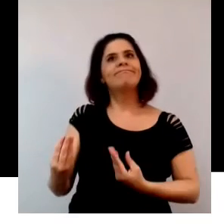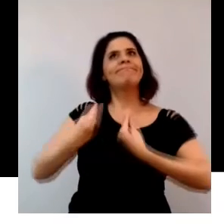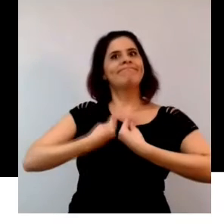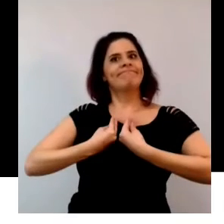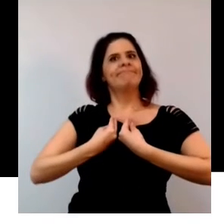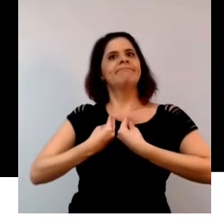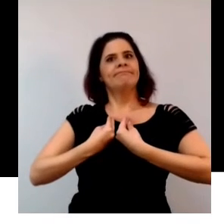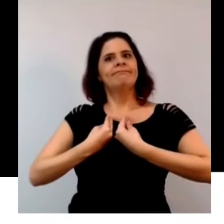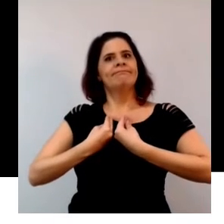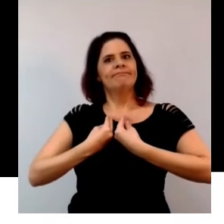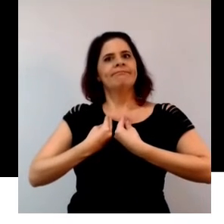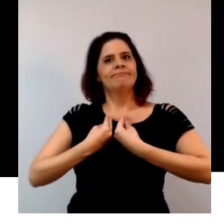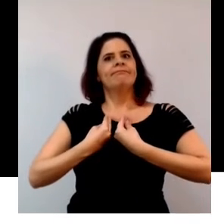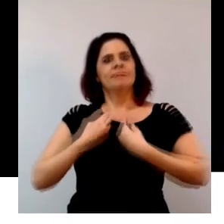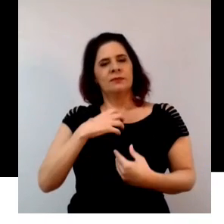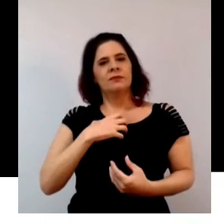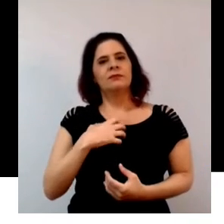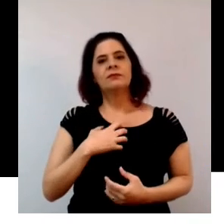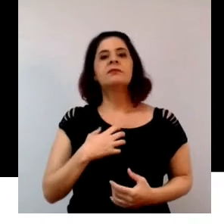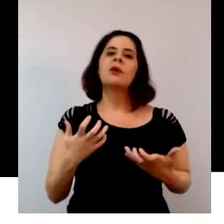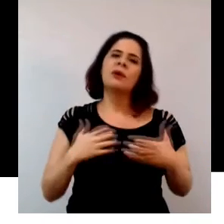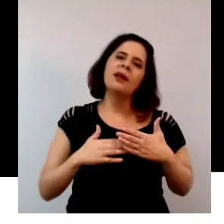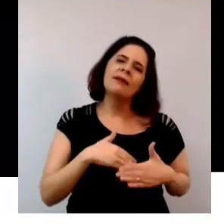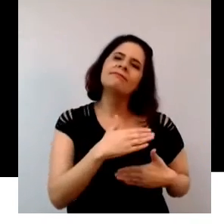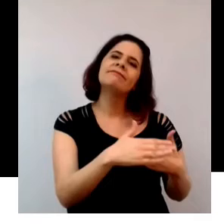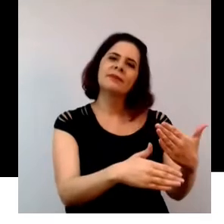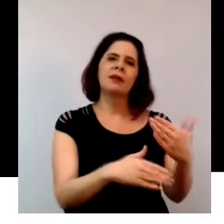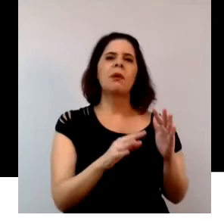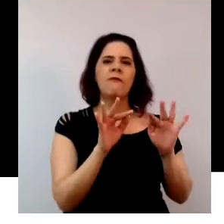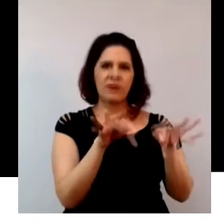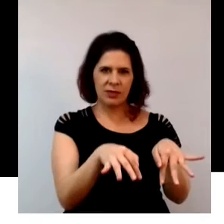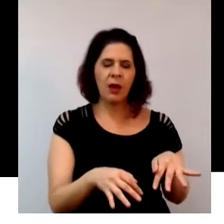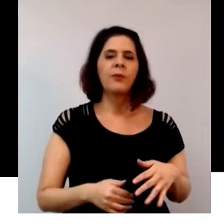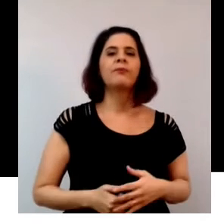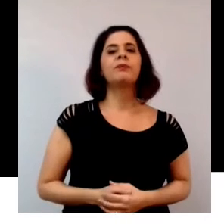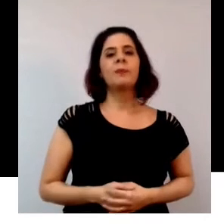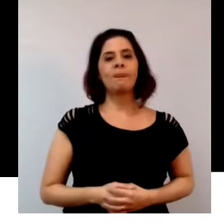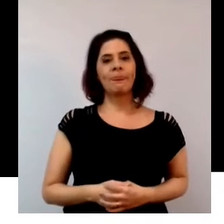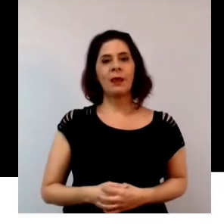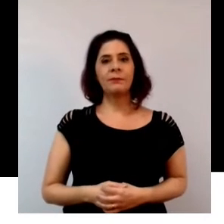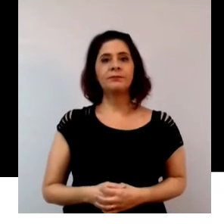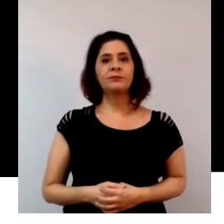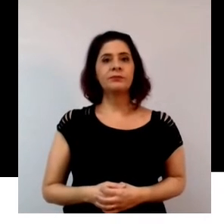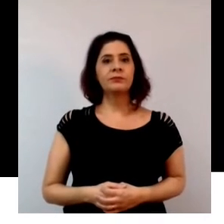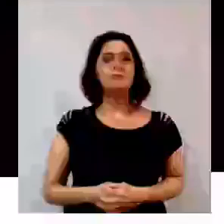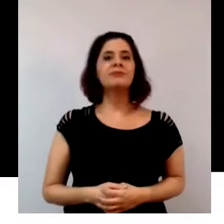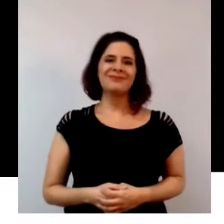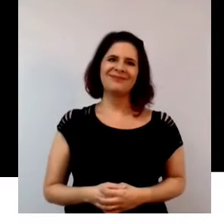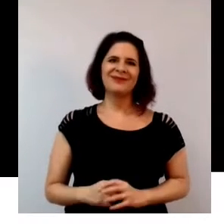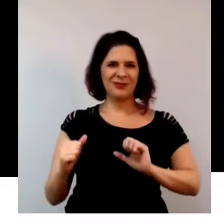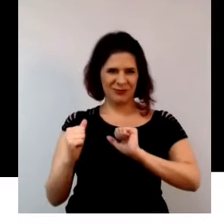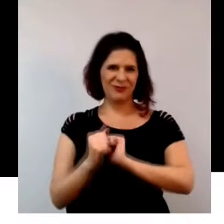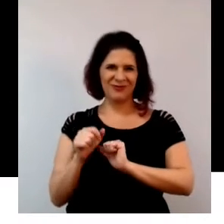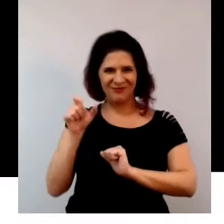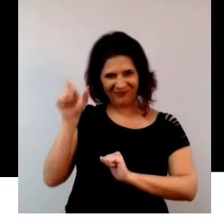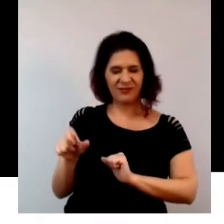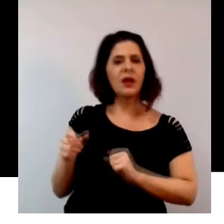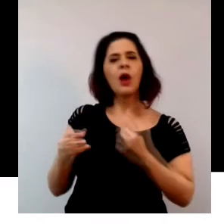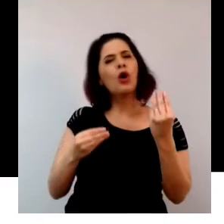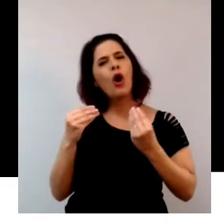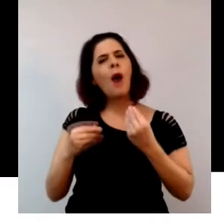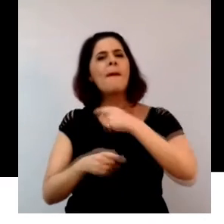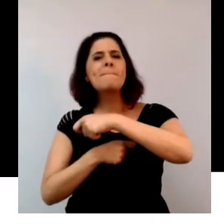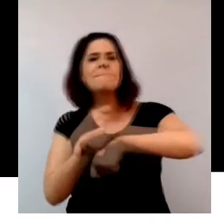ir encaminhando, que daqui a pouco Vozes do Além vão falar aqui conosco, Como que o mercado, Jaqueline, tem